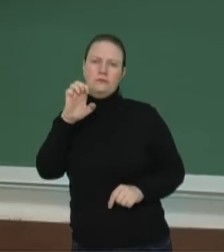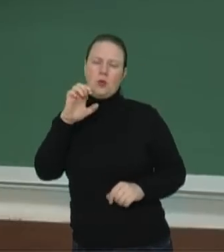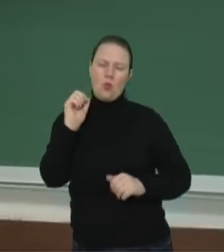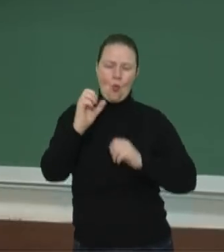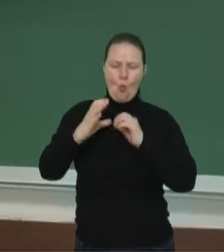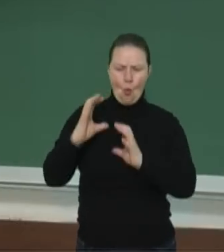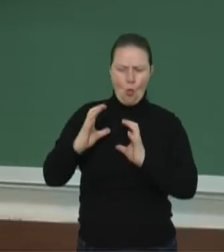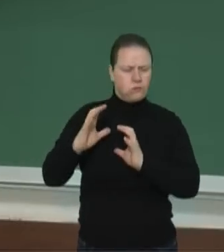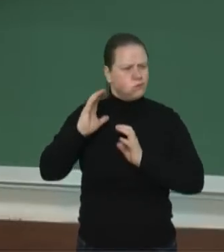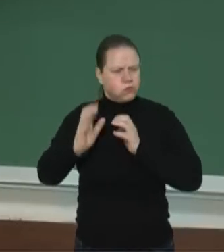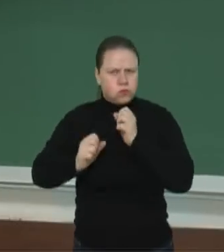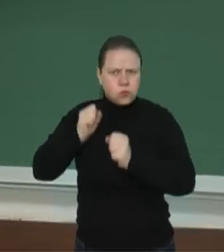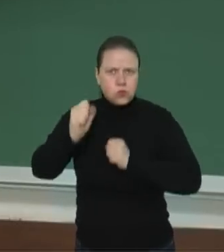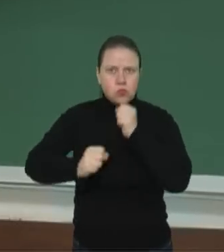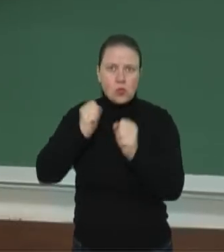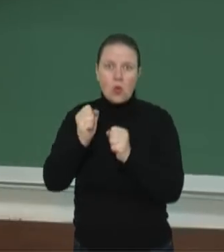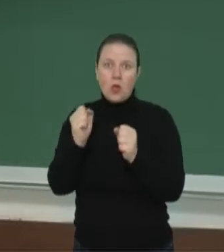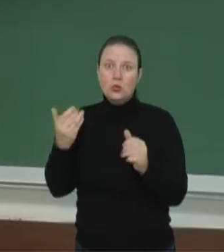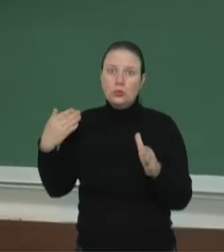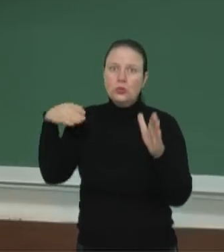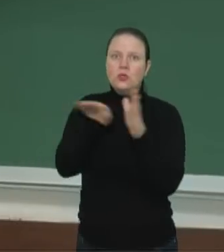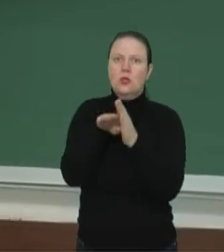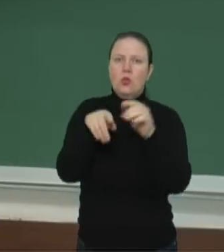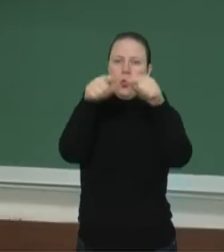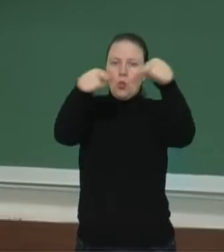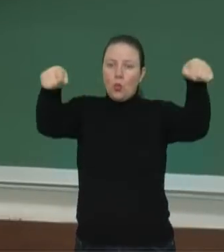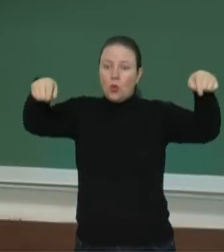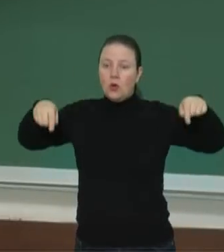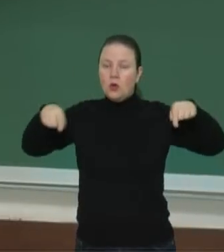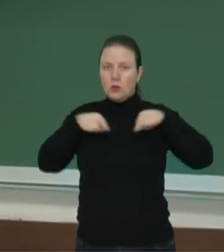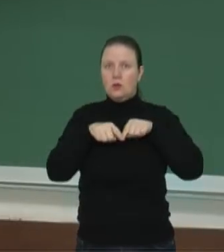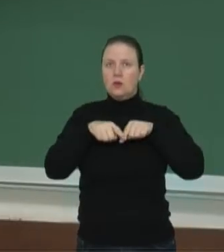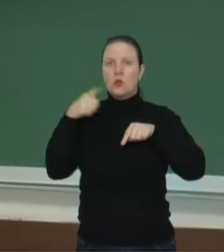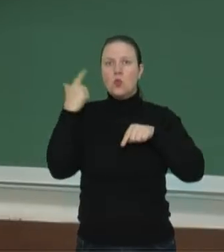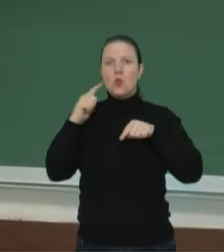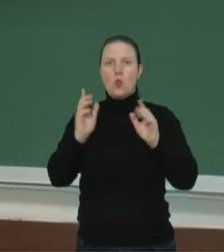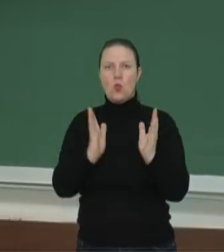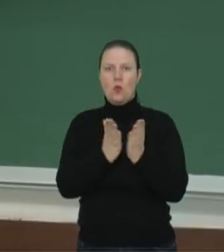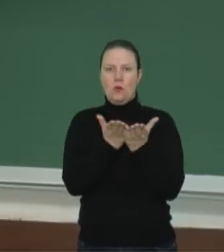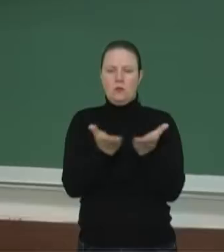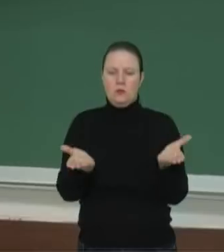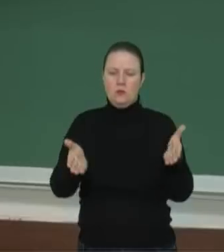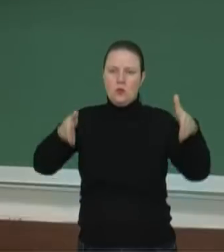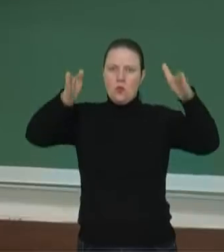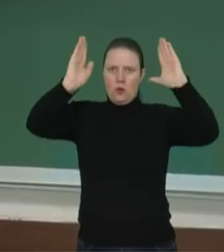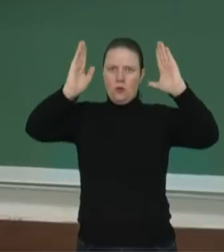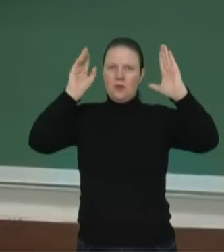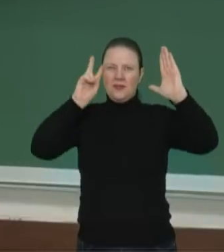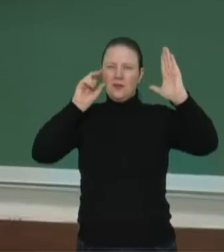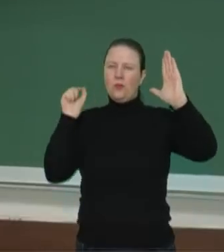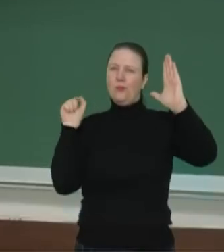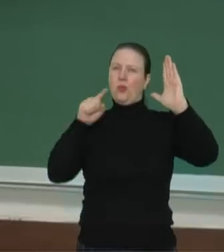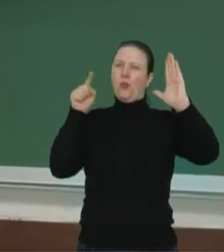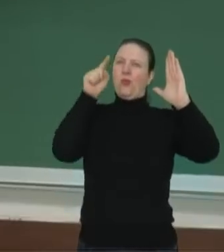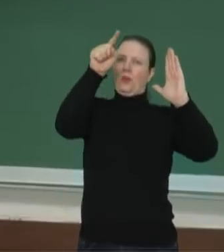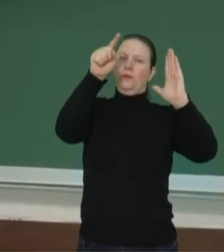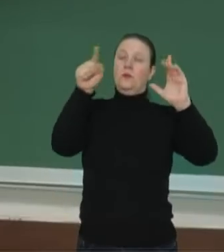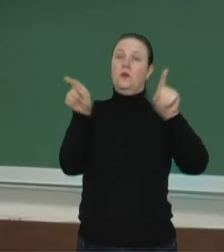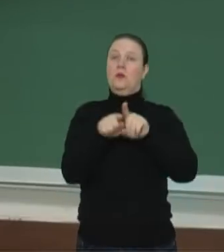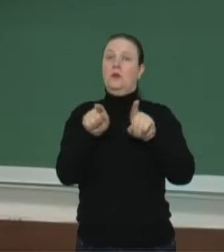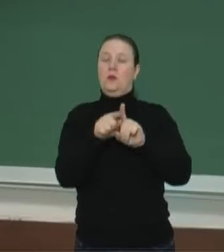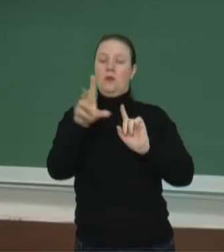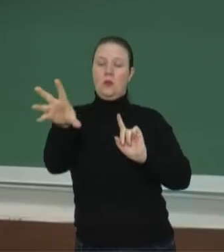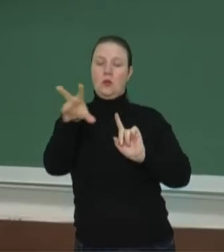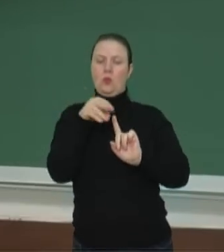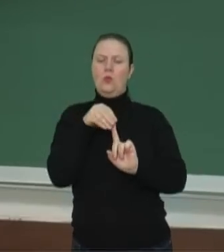a linha final do campo, até a linha do adversário, e com isso marcar o touchdown, tá? E aprendemos também